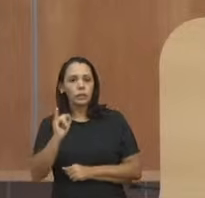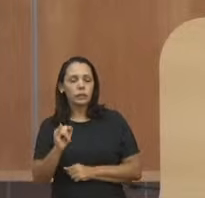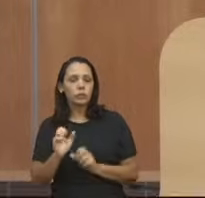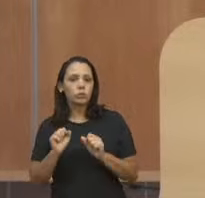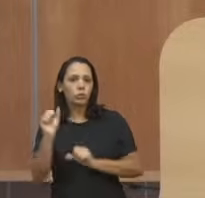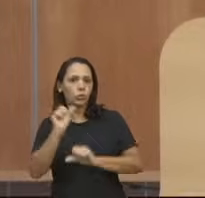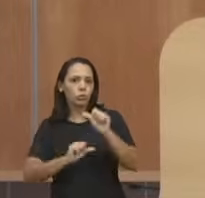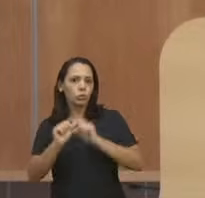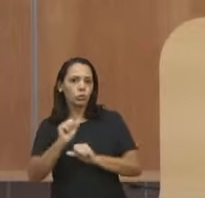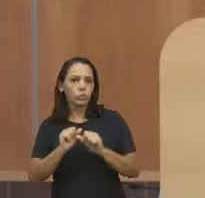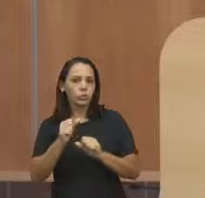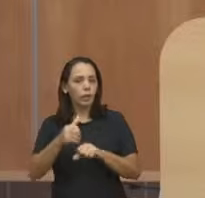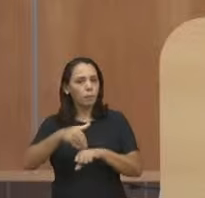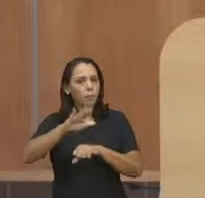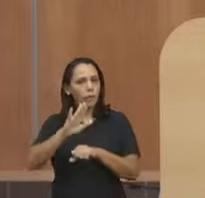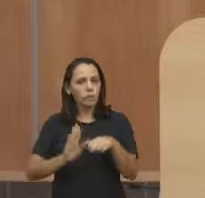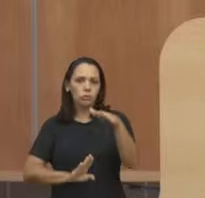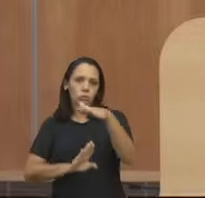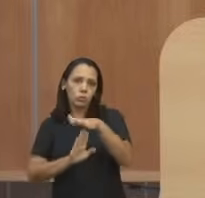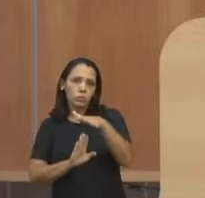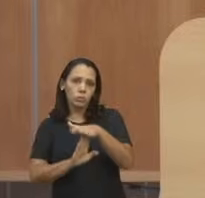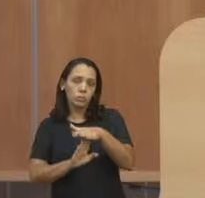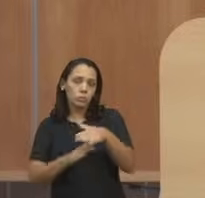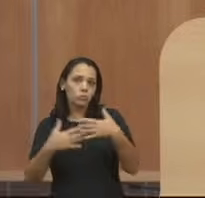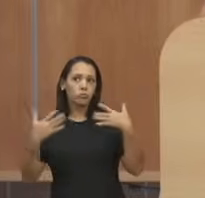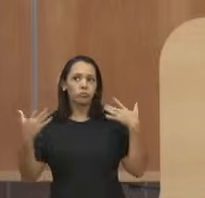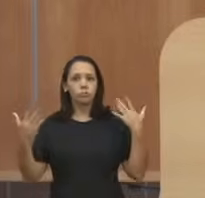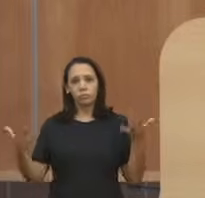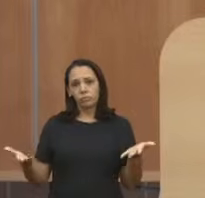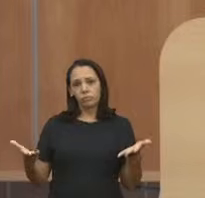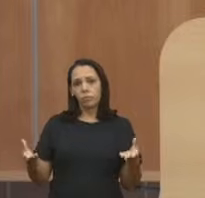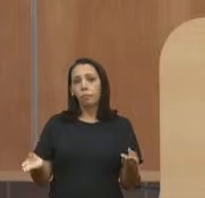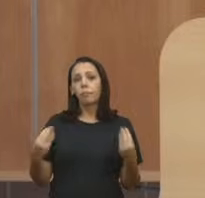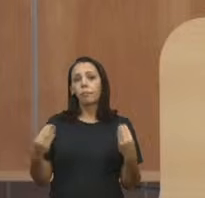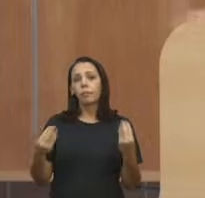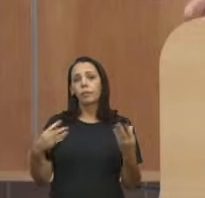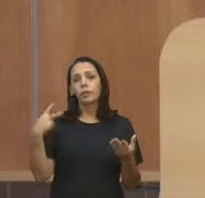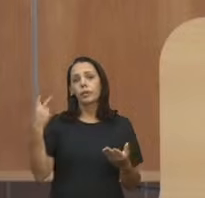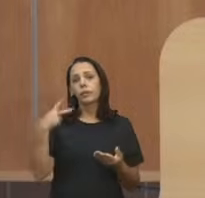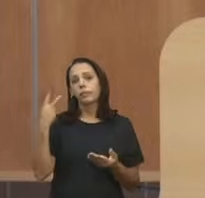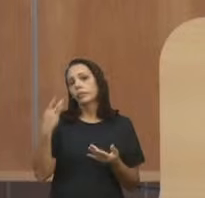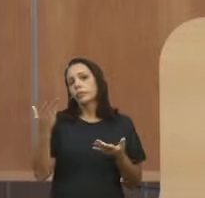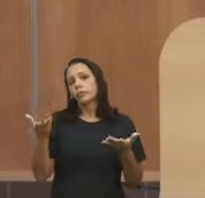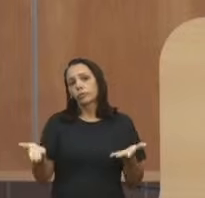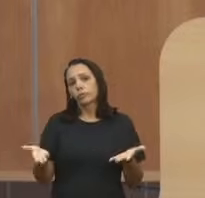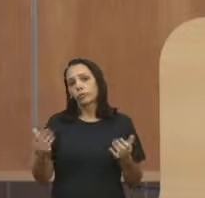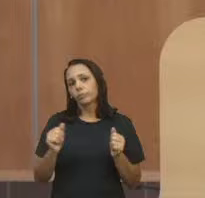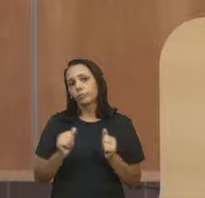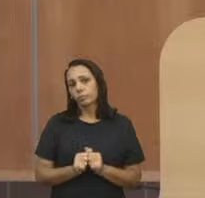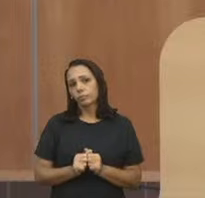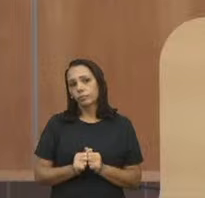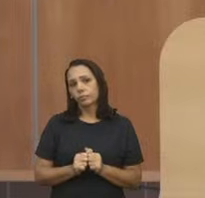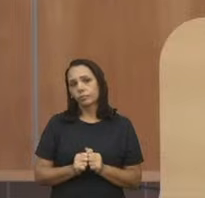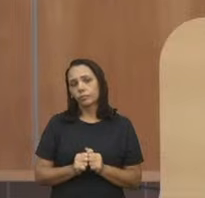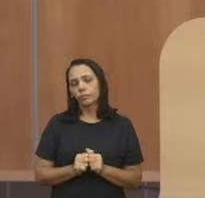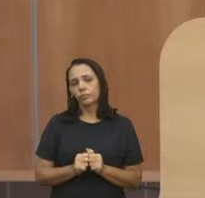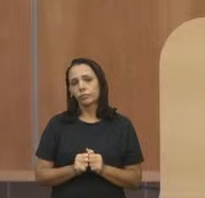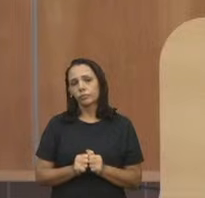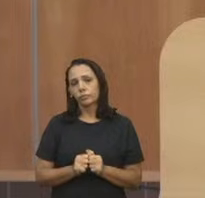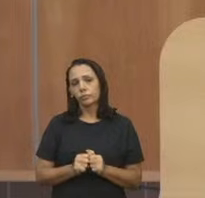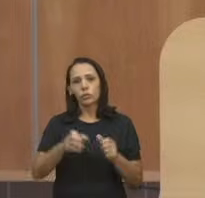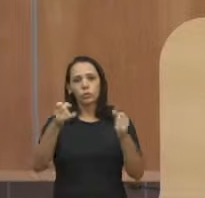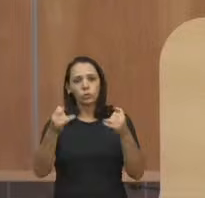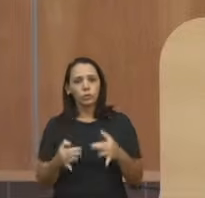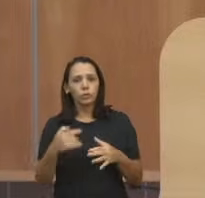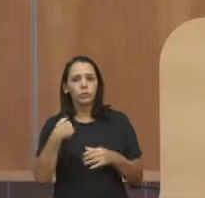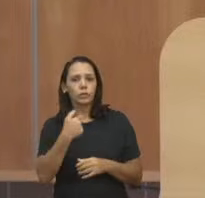conforme ele sentir que é necessário, a corte ou os vereadores deixam de ser necessários, deixam de existir. Estou dizendo tudo isso